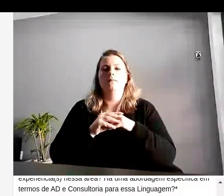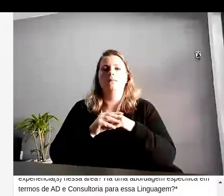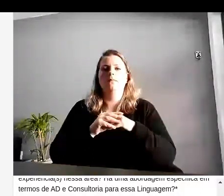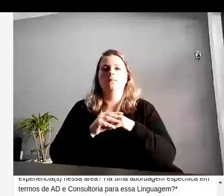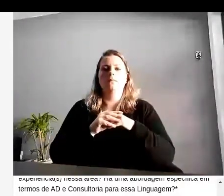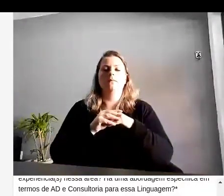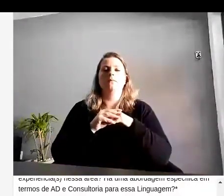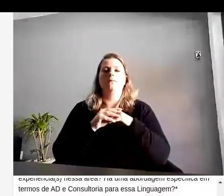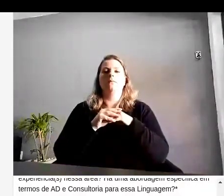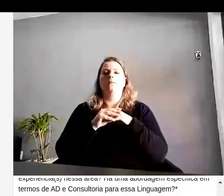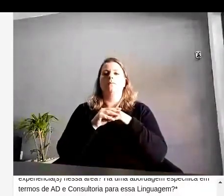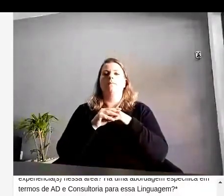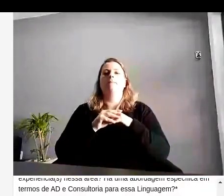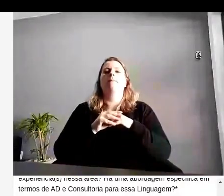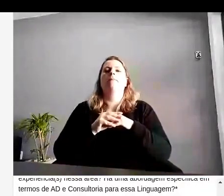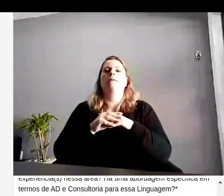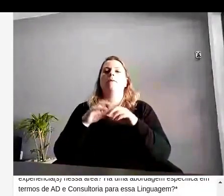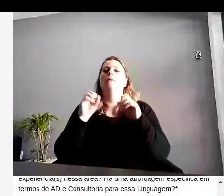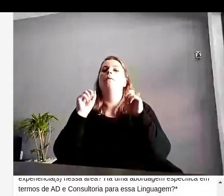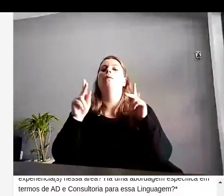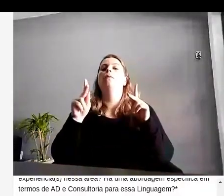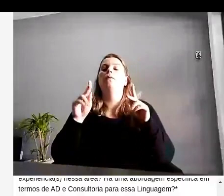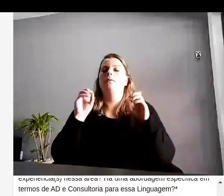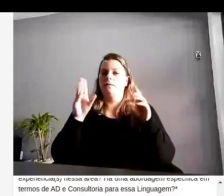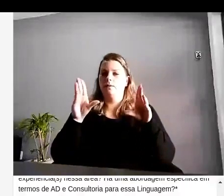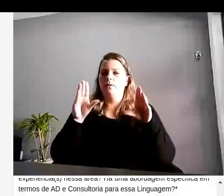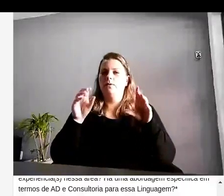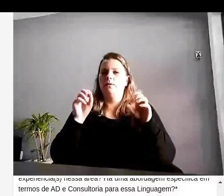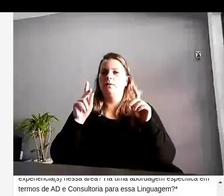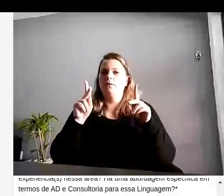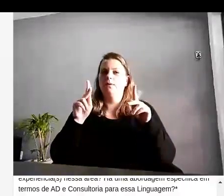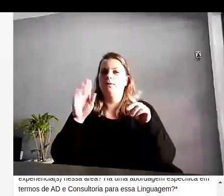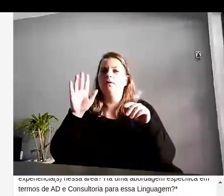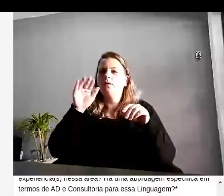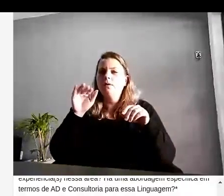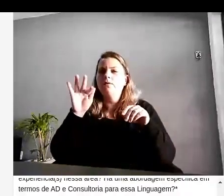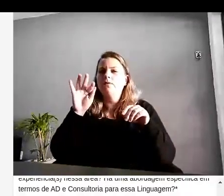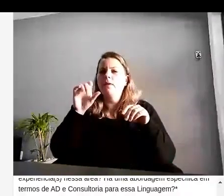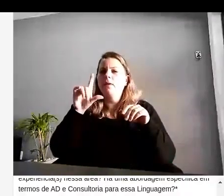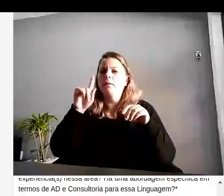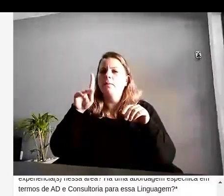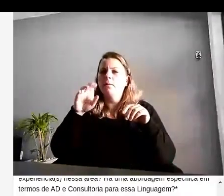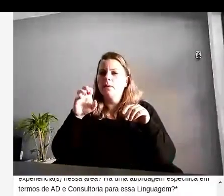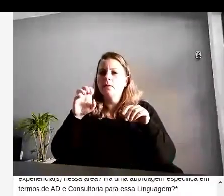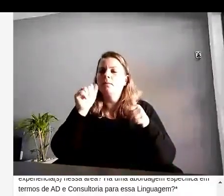Ok. Bom.